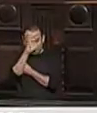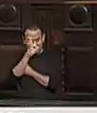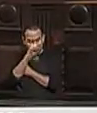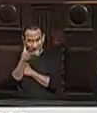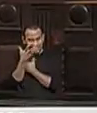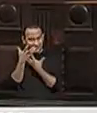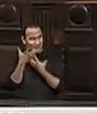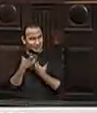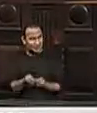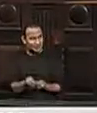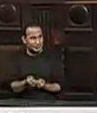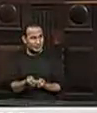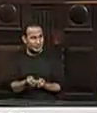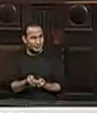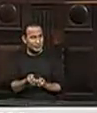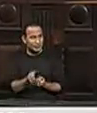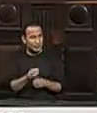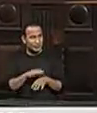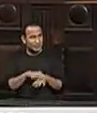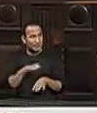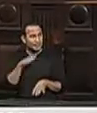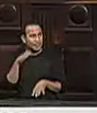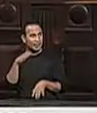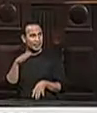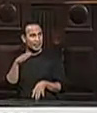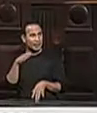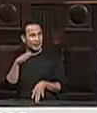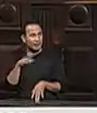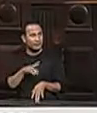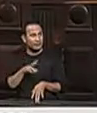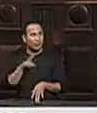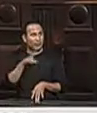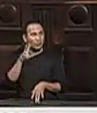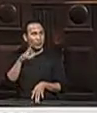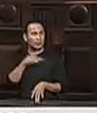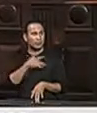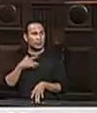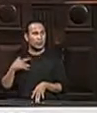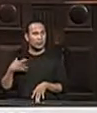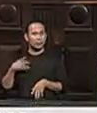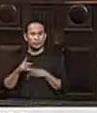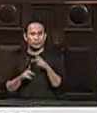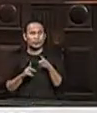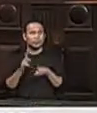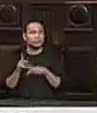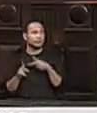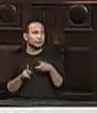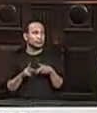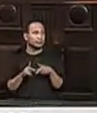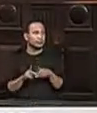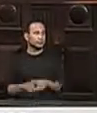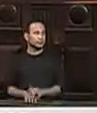recebe mais do que o orçamento da saúde e educação. E, no entanto,